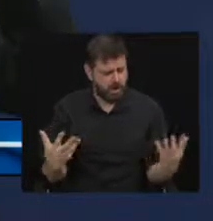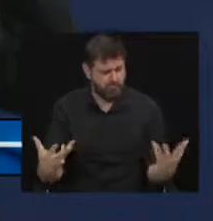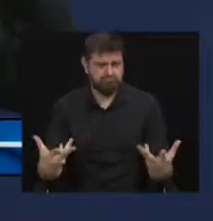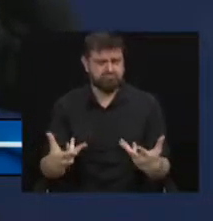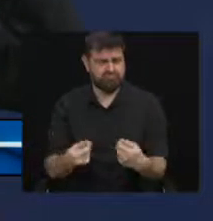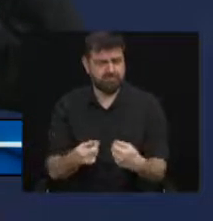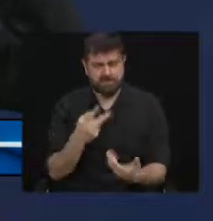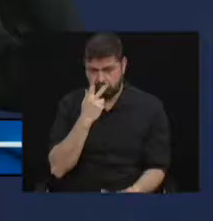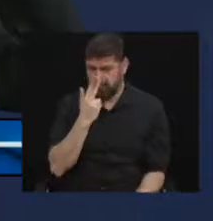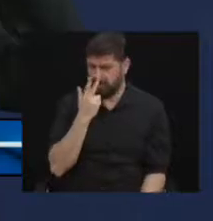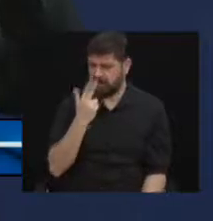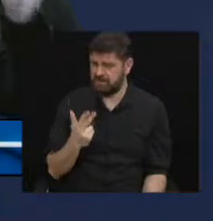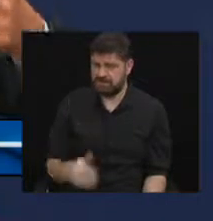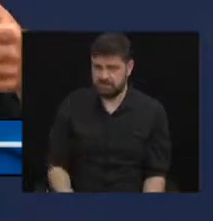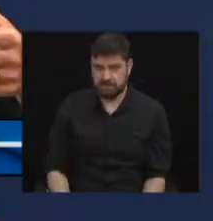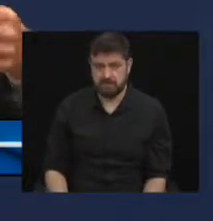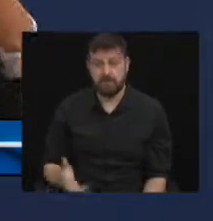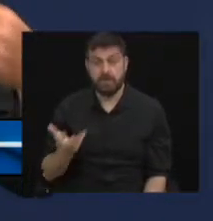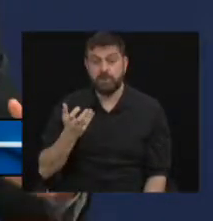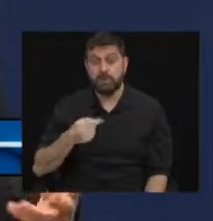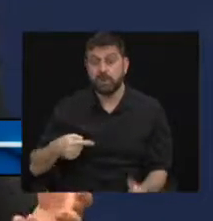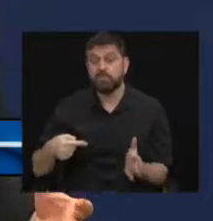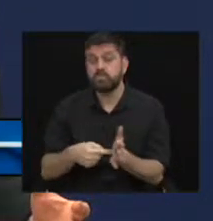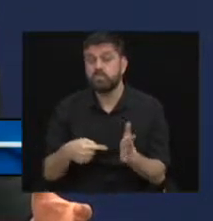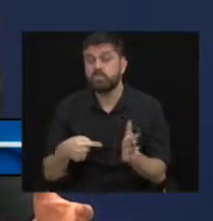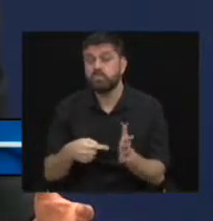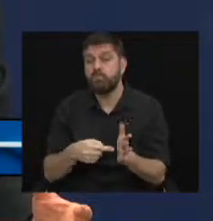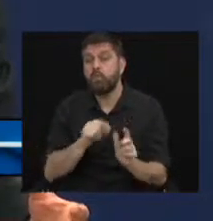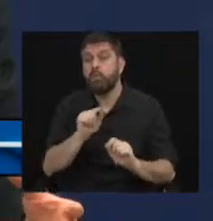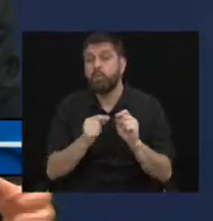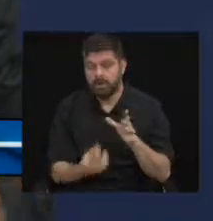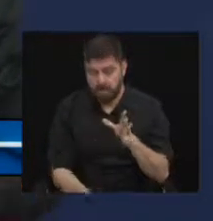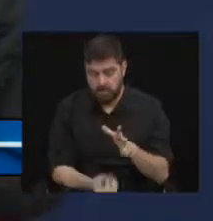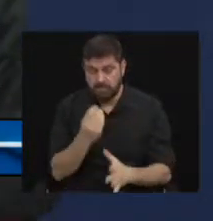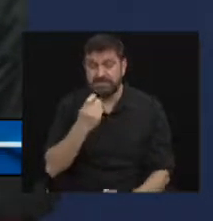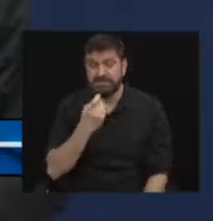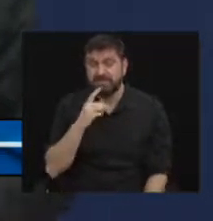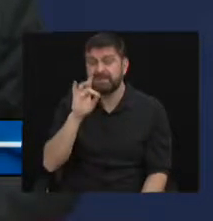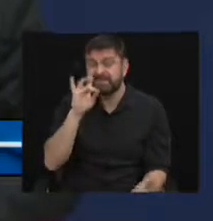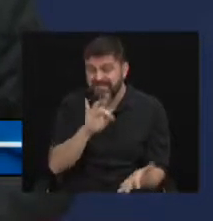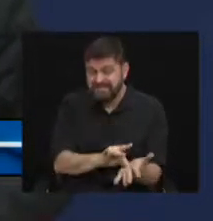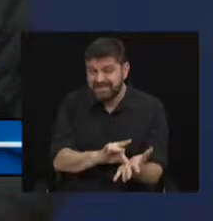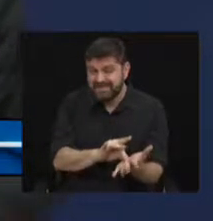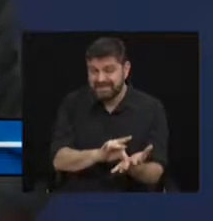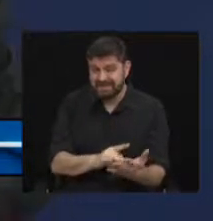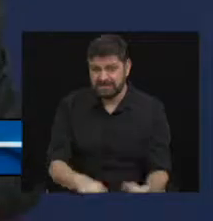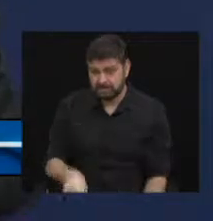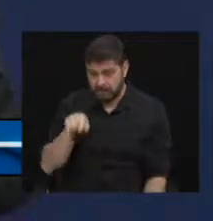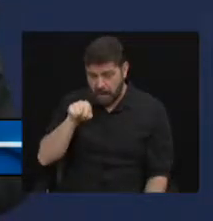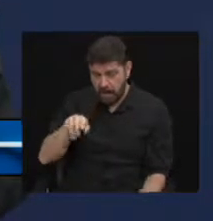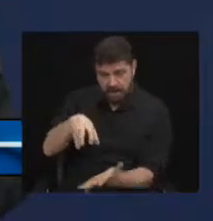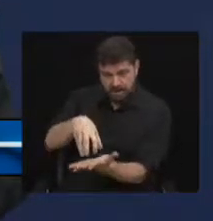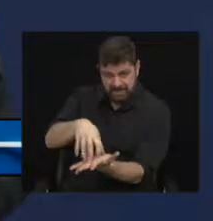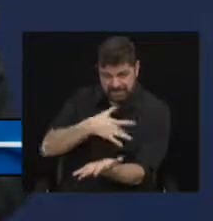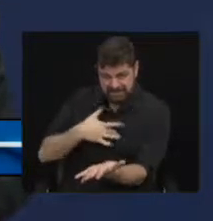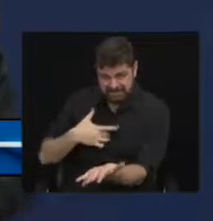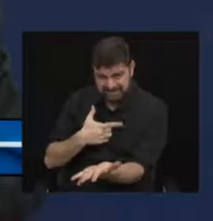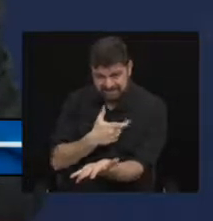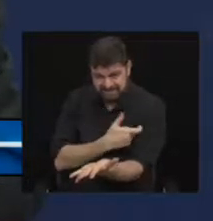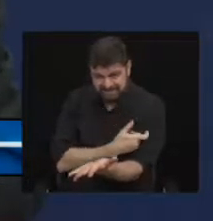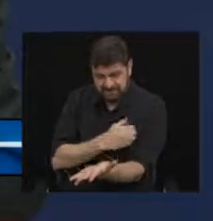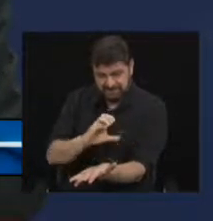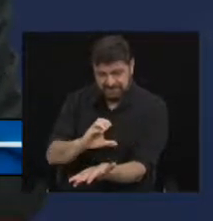um ferimento. Por isso, eu quero trazer essa tribuna, eu quero cobrar nesse momento